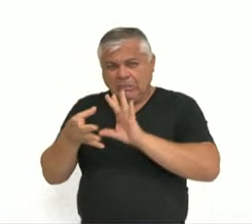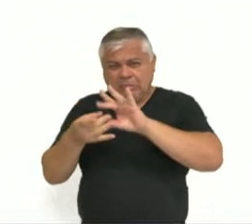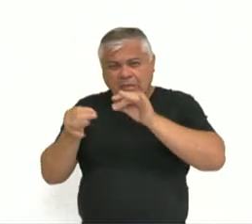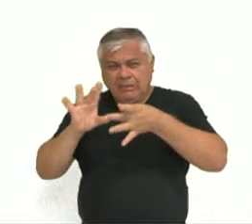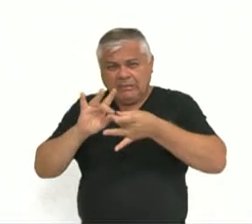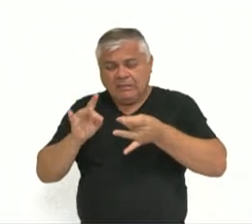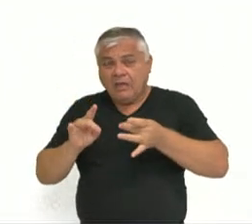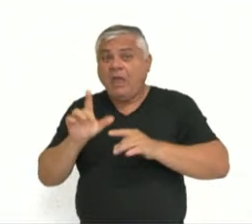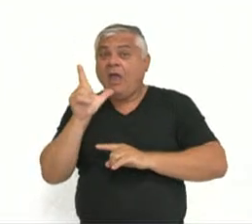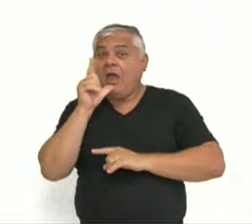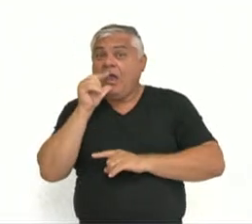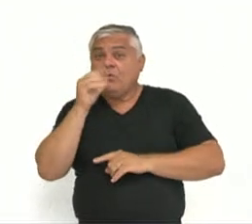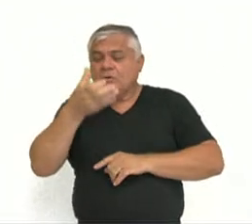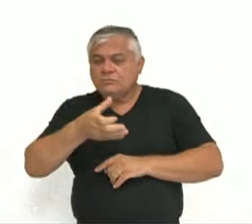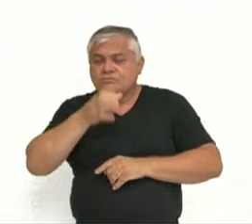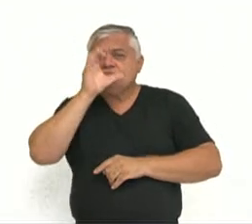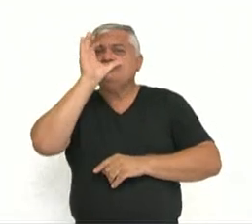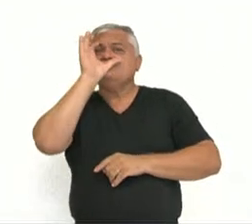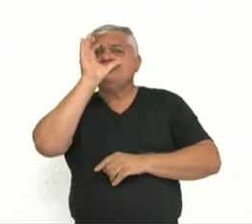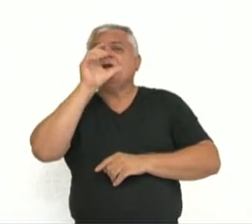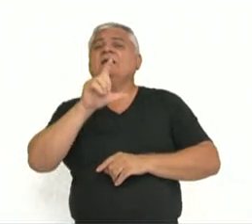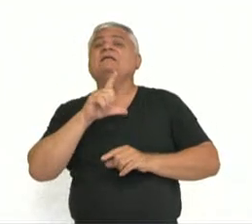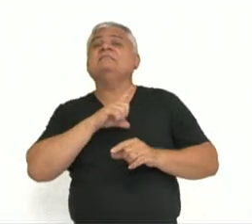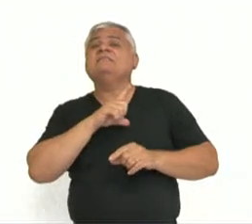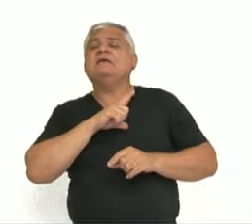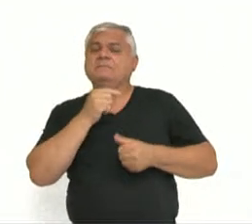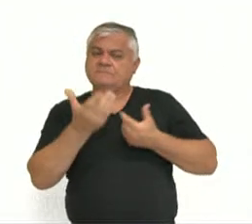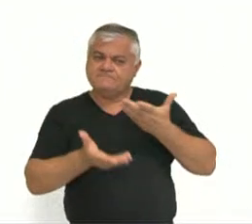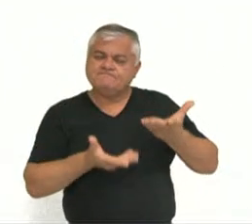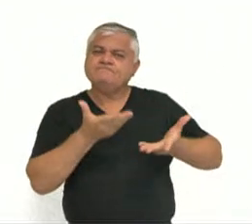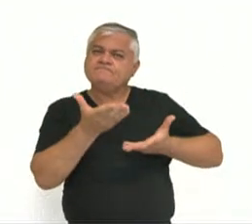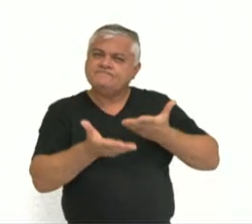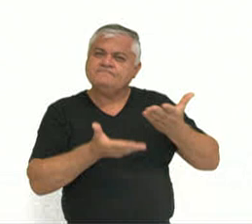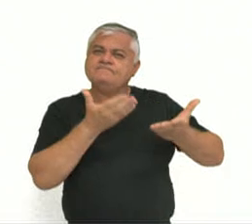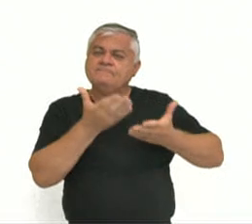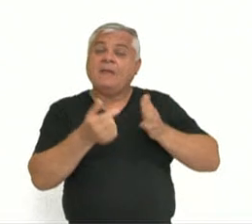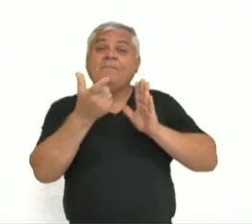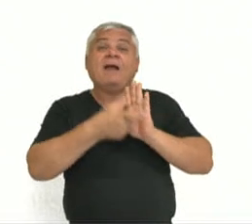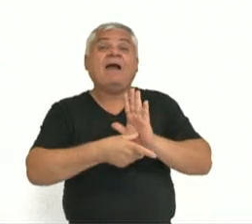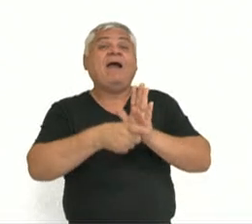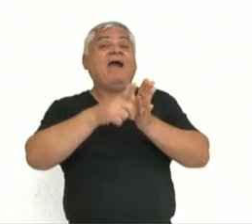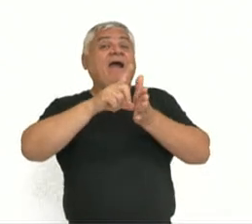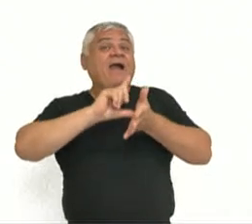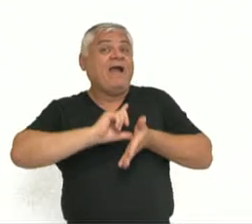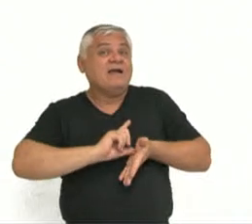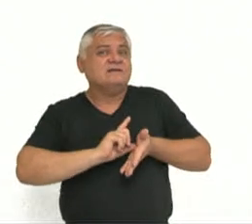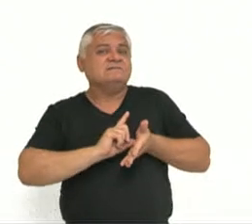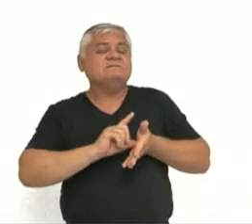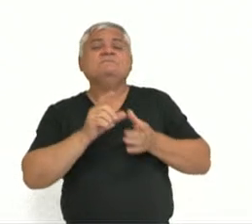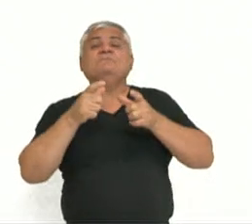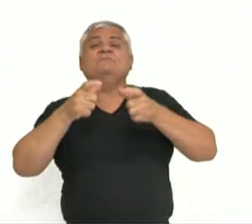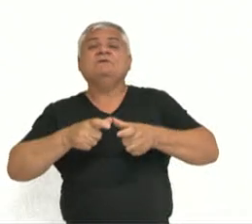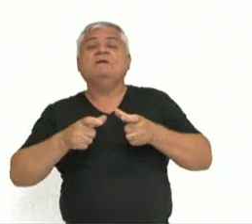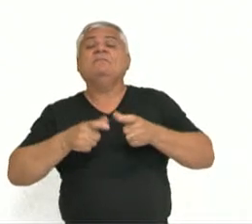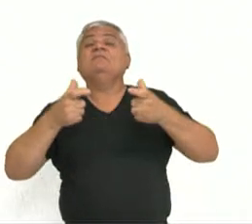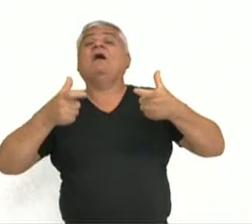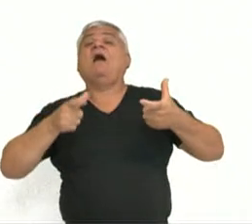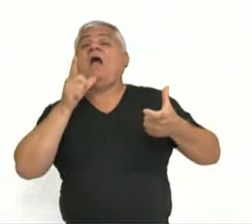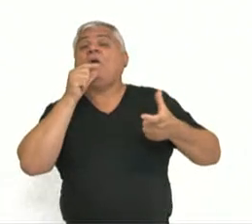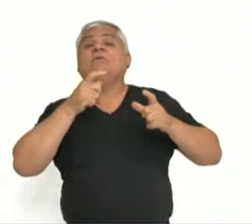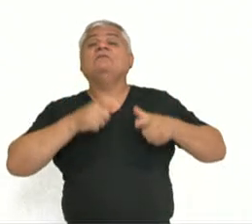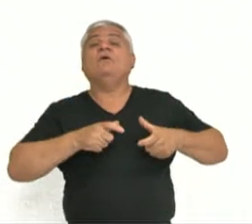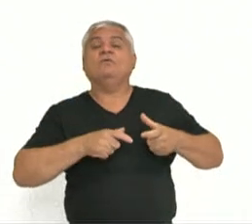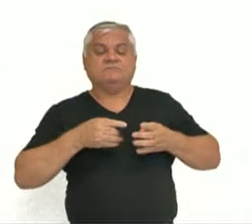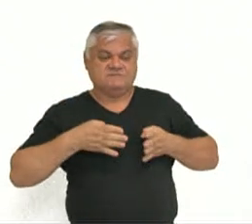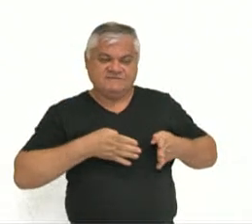vocês a água que nós tomamos e ela é tratada mas antes de chegar os reservatórios ela veio da onde